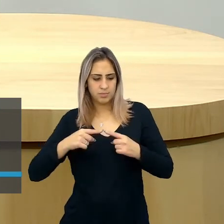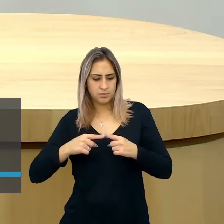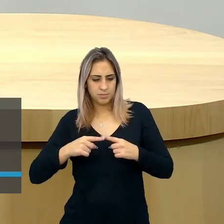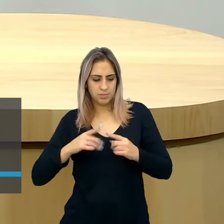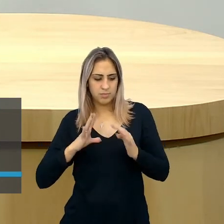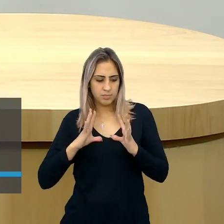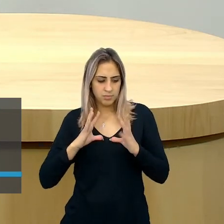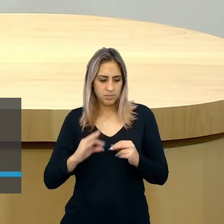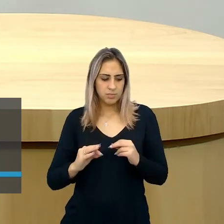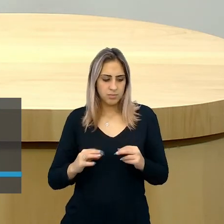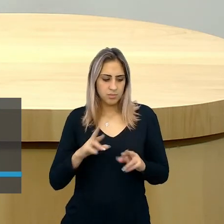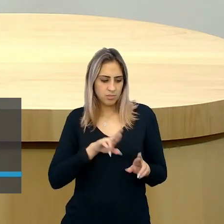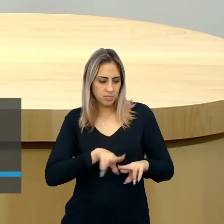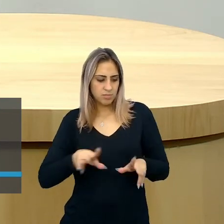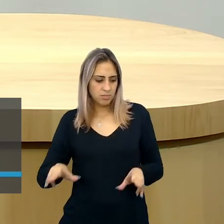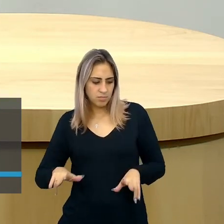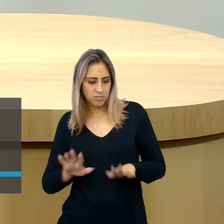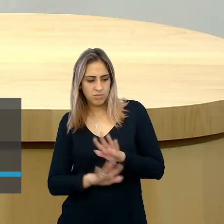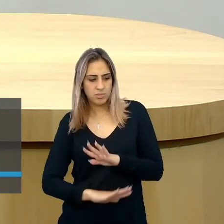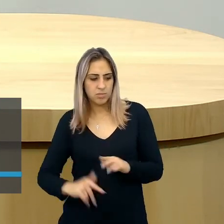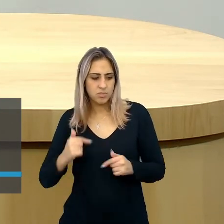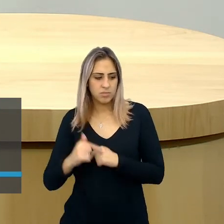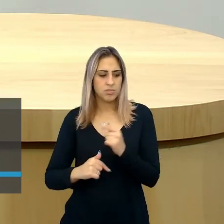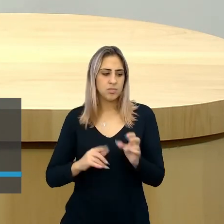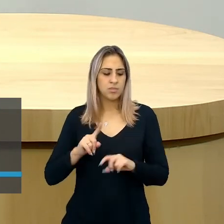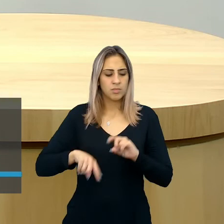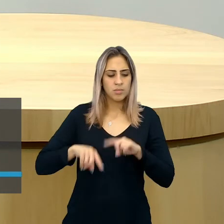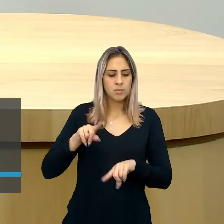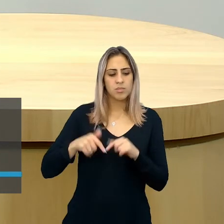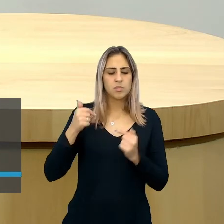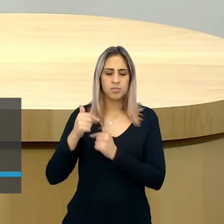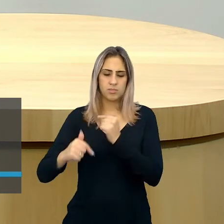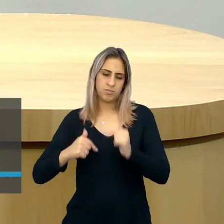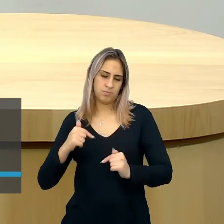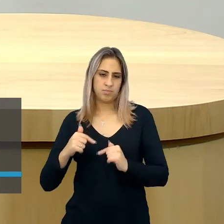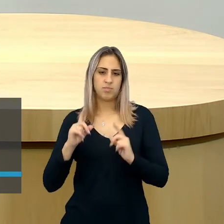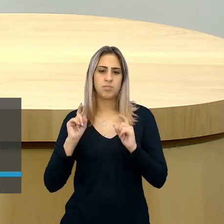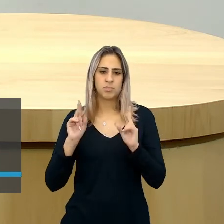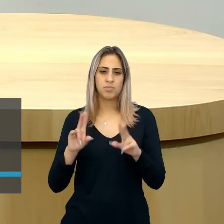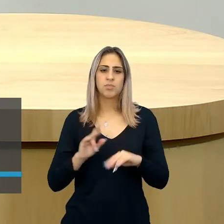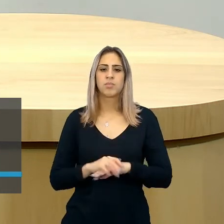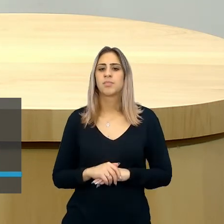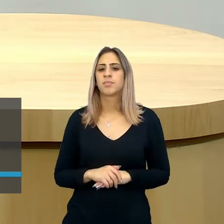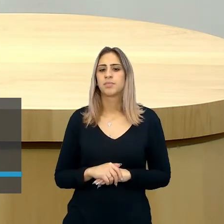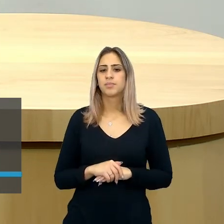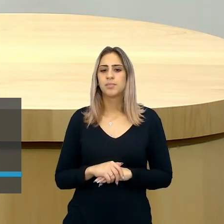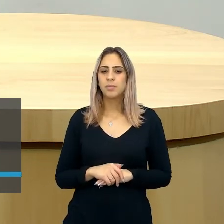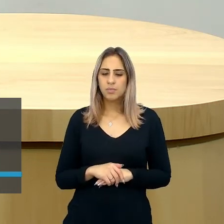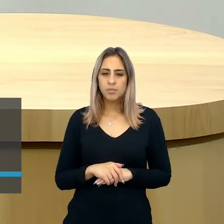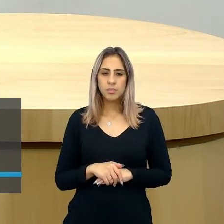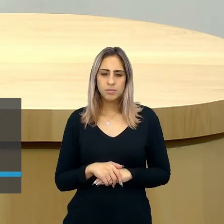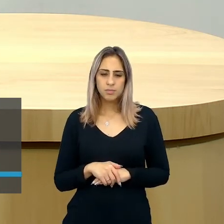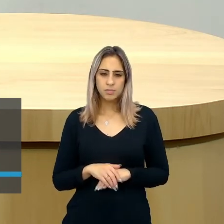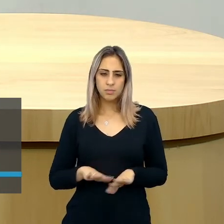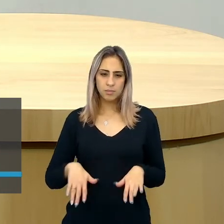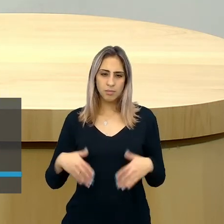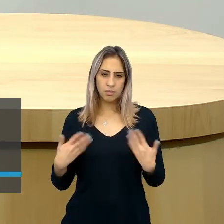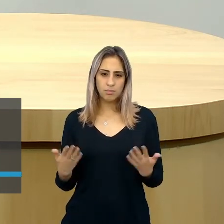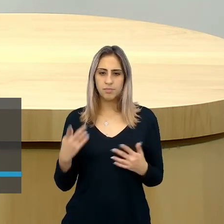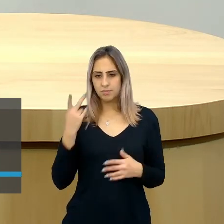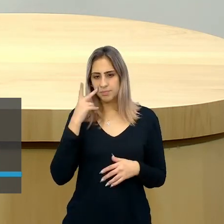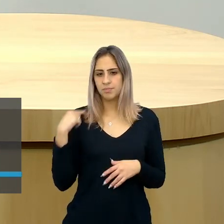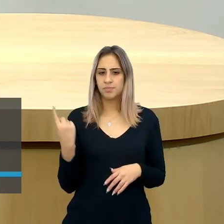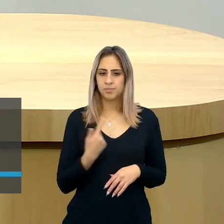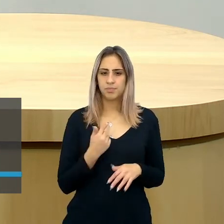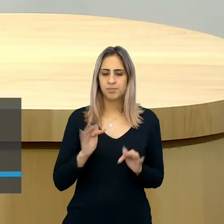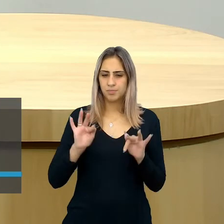de todos os tipos de mercado, de produtos e de serviços, tá? Então, para a gente ir